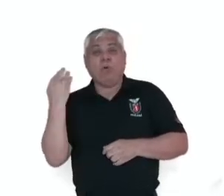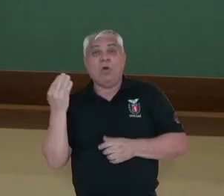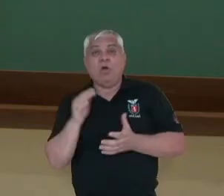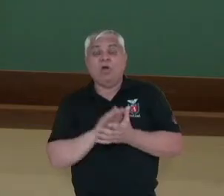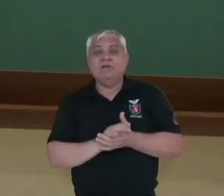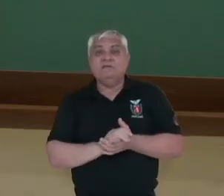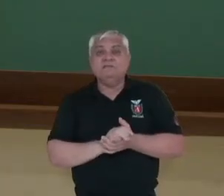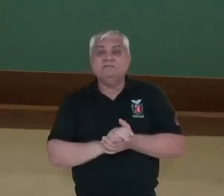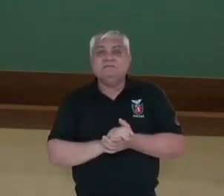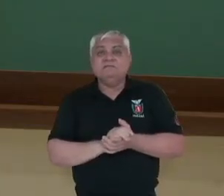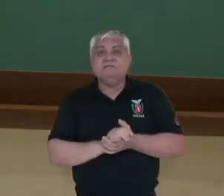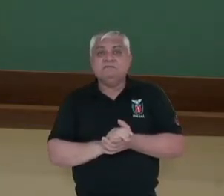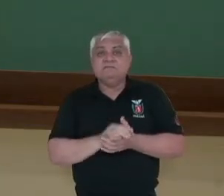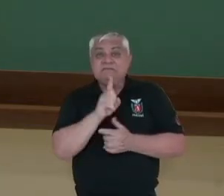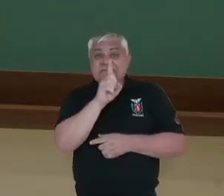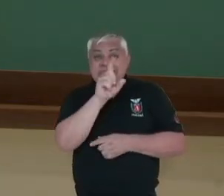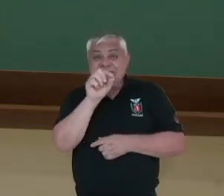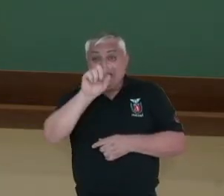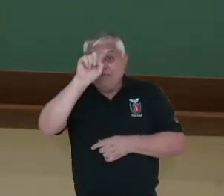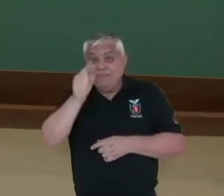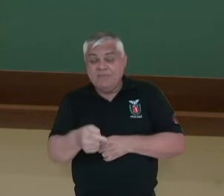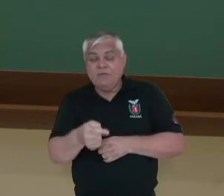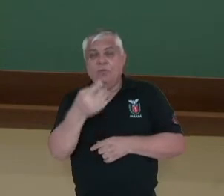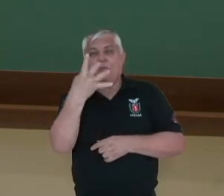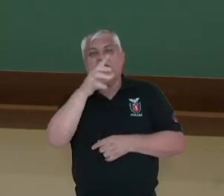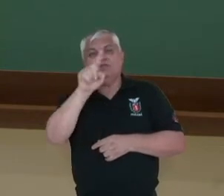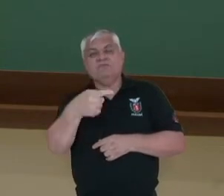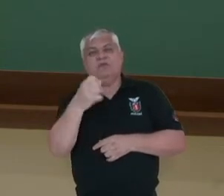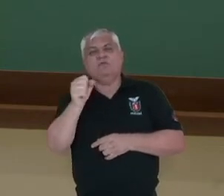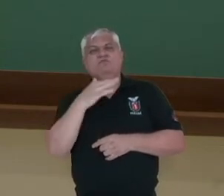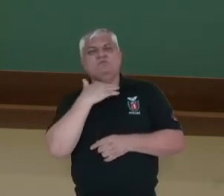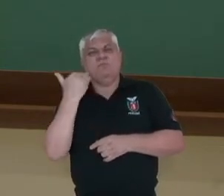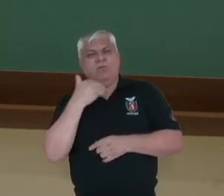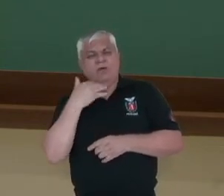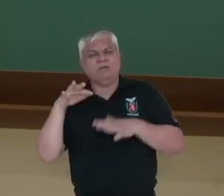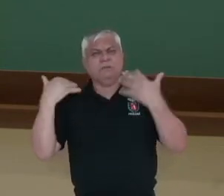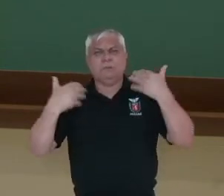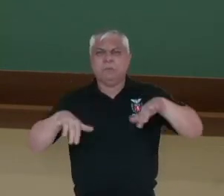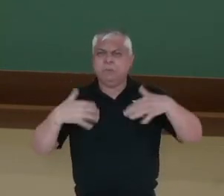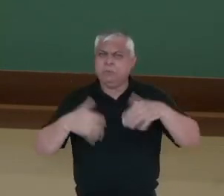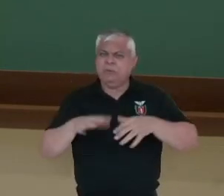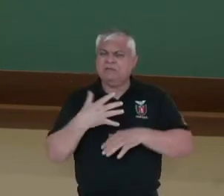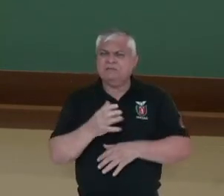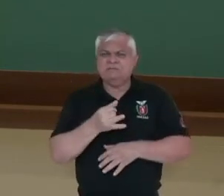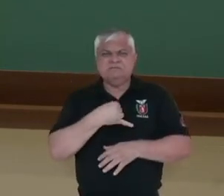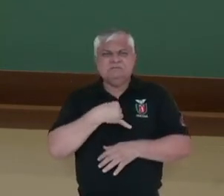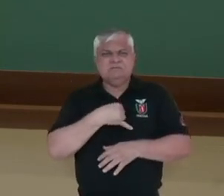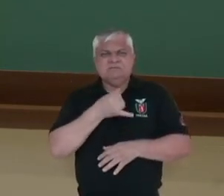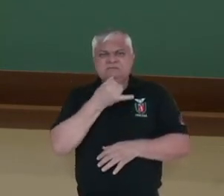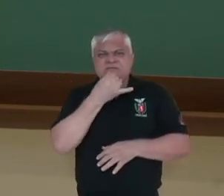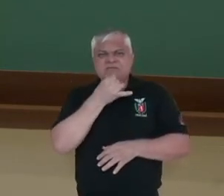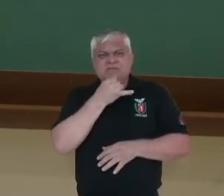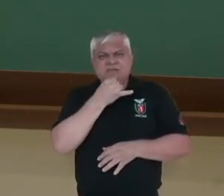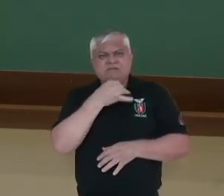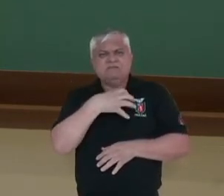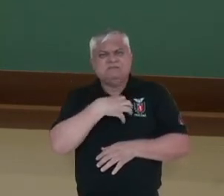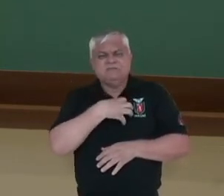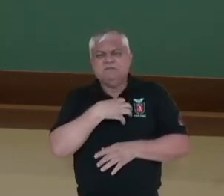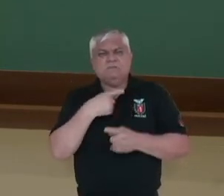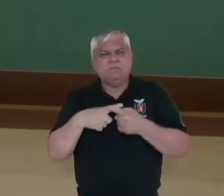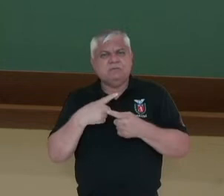cada 100 mil. Então é um número muito triste e, obviamente, esse contexto ele precisa ser